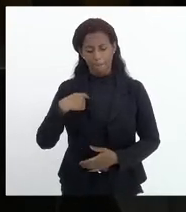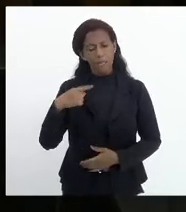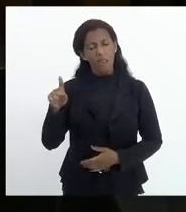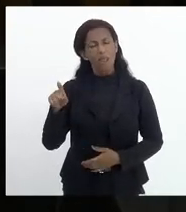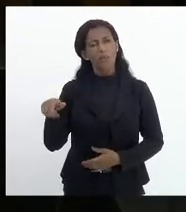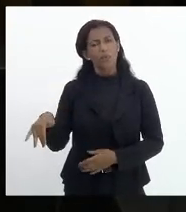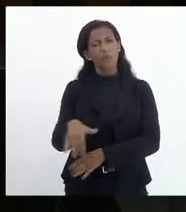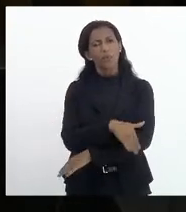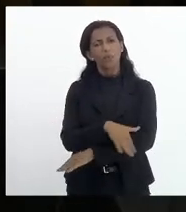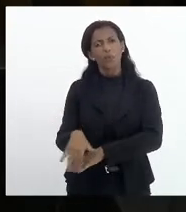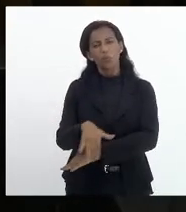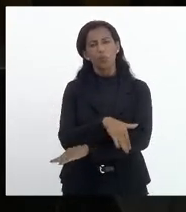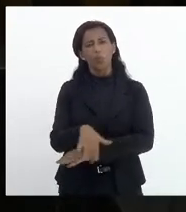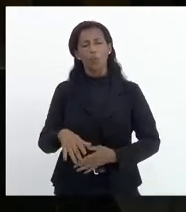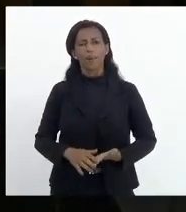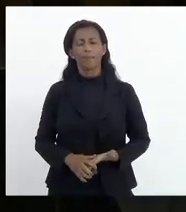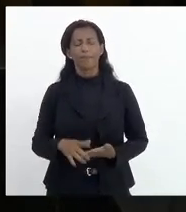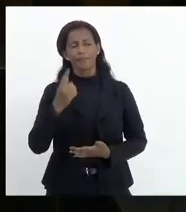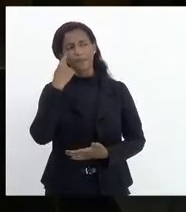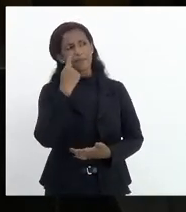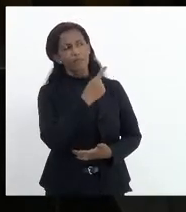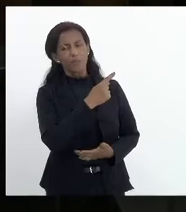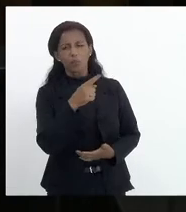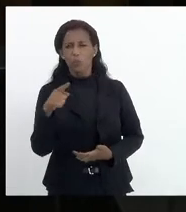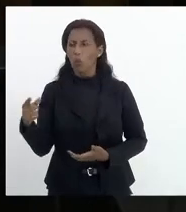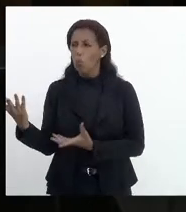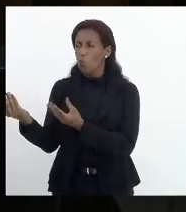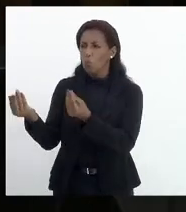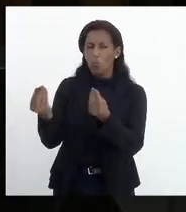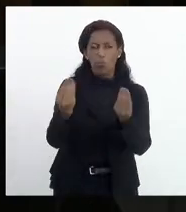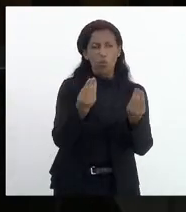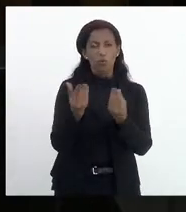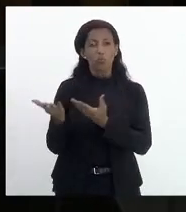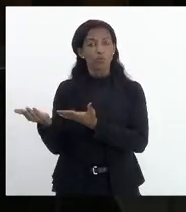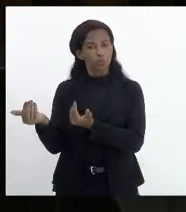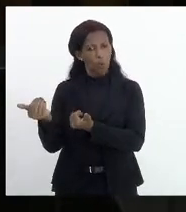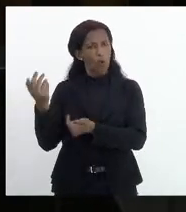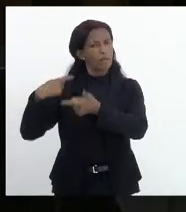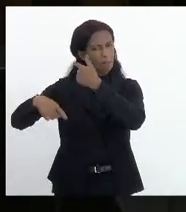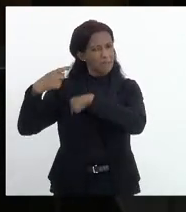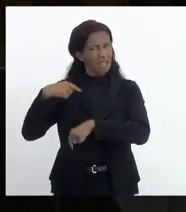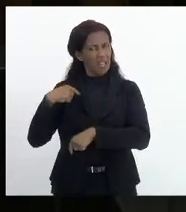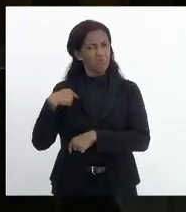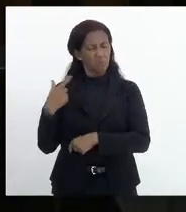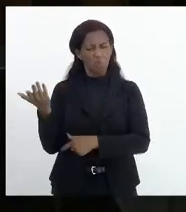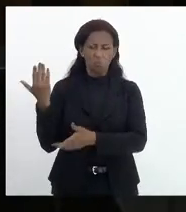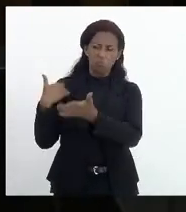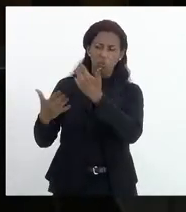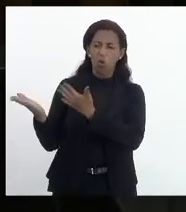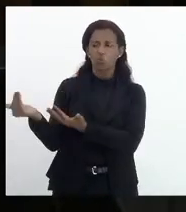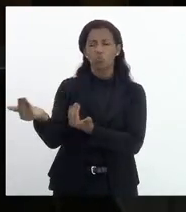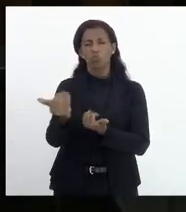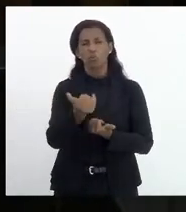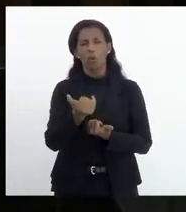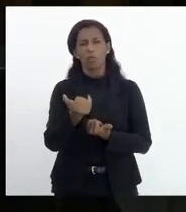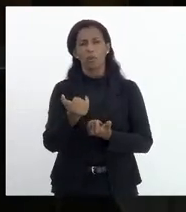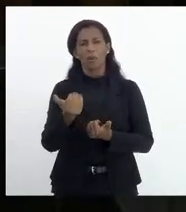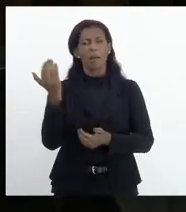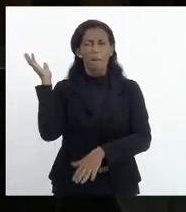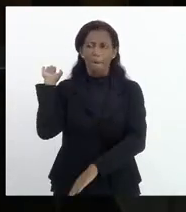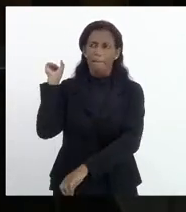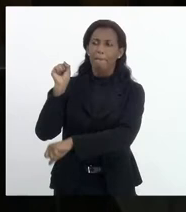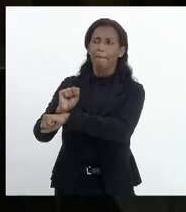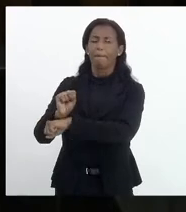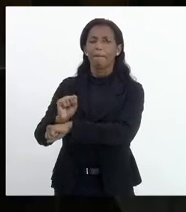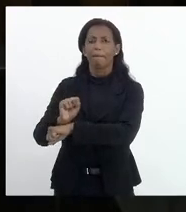às ruas senhora Presidente muito jovem e lutar para que não tivéssemos mais ditadura